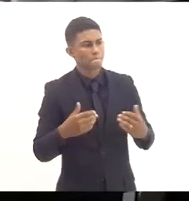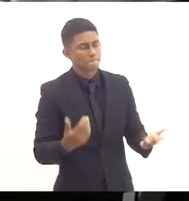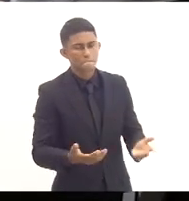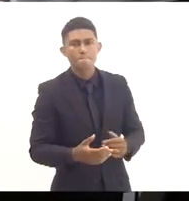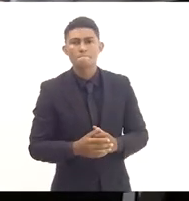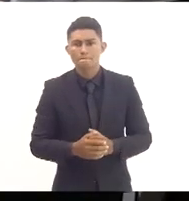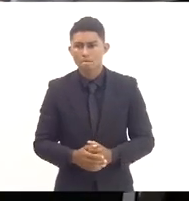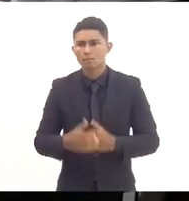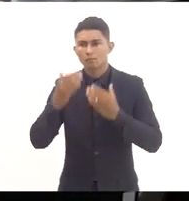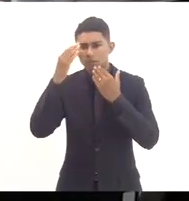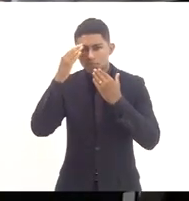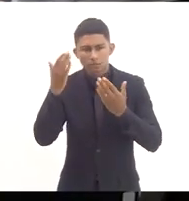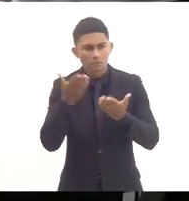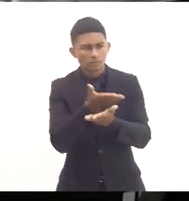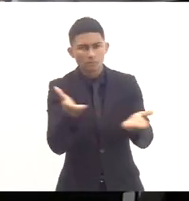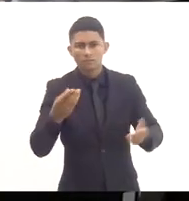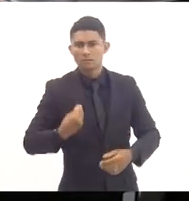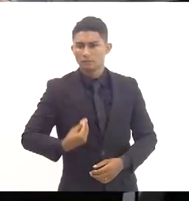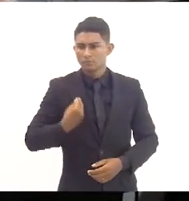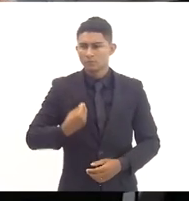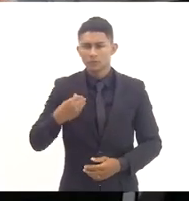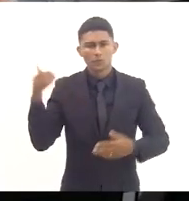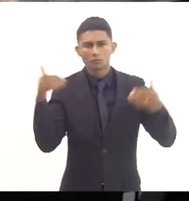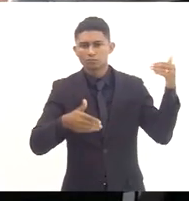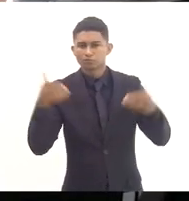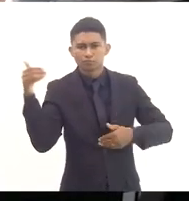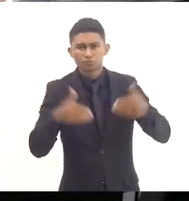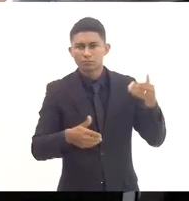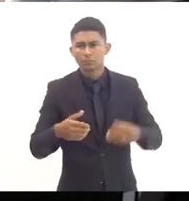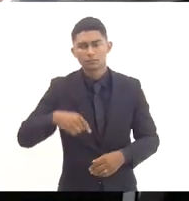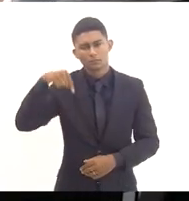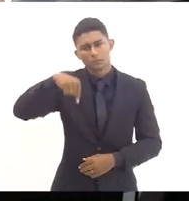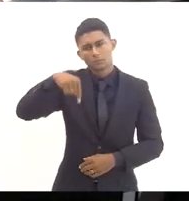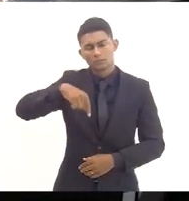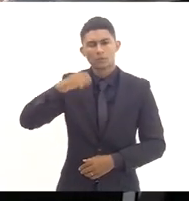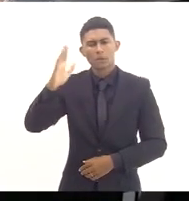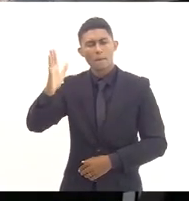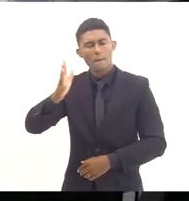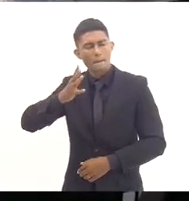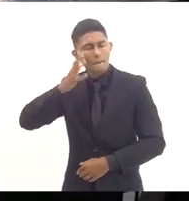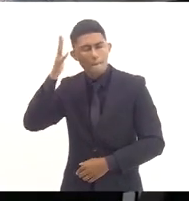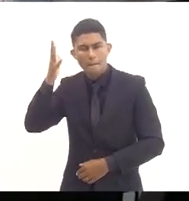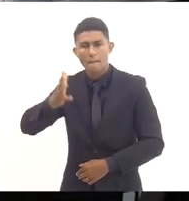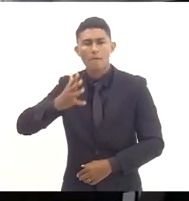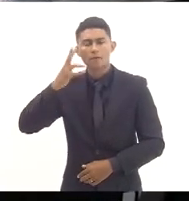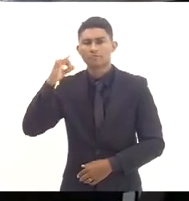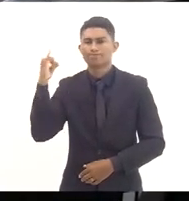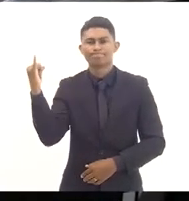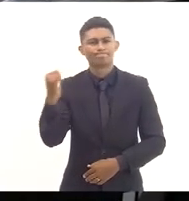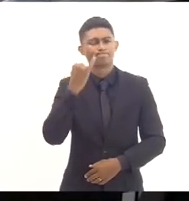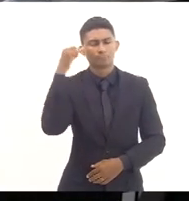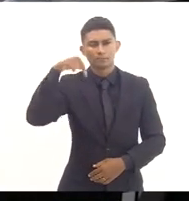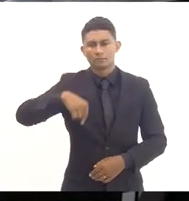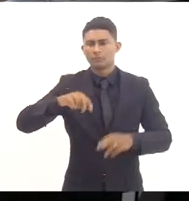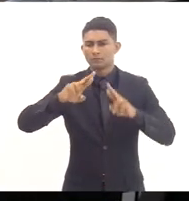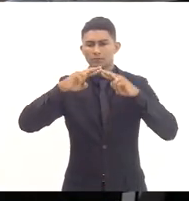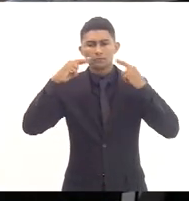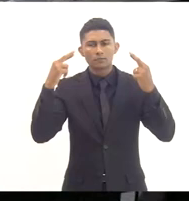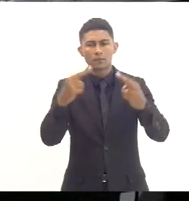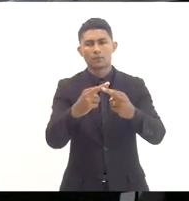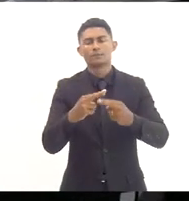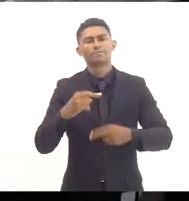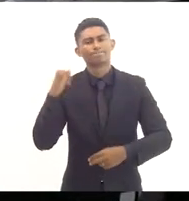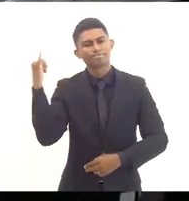agradecer a presença de todos foi uma palestra muito importante uma audiência pública